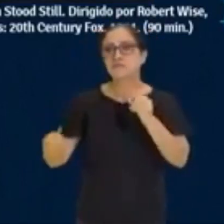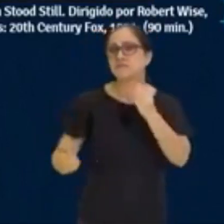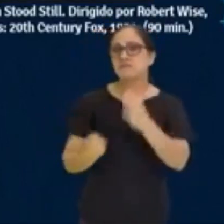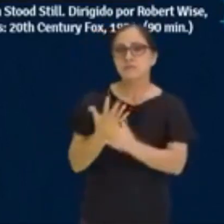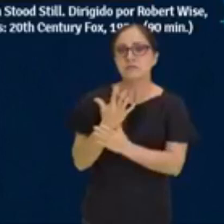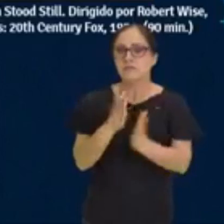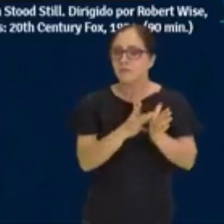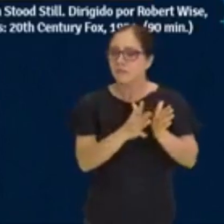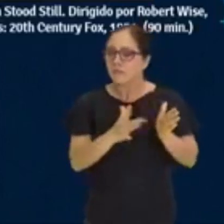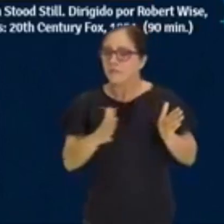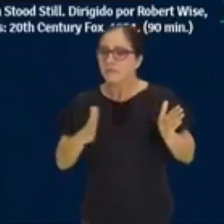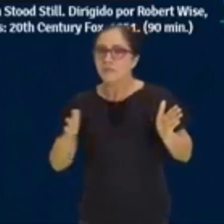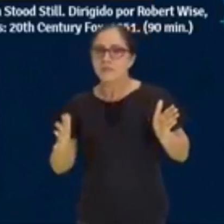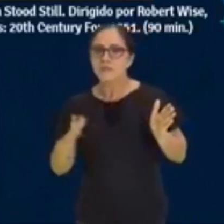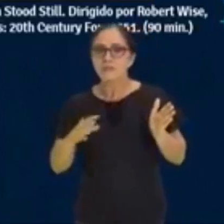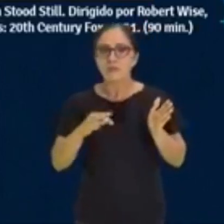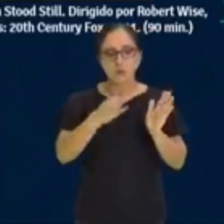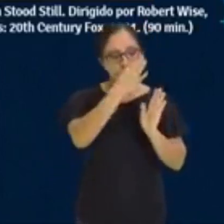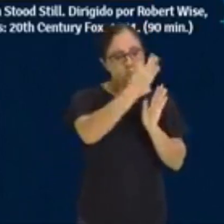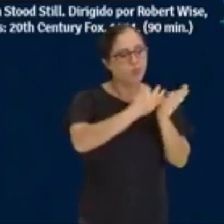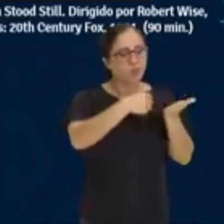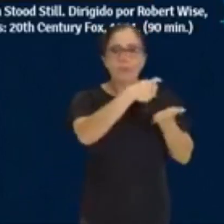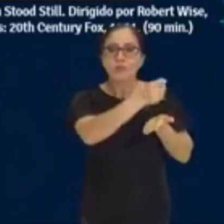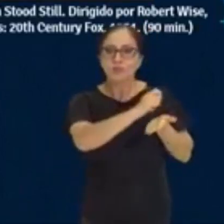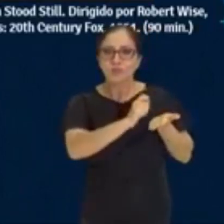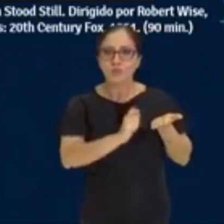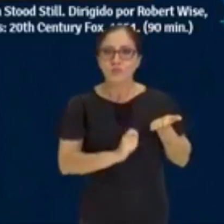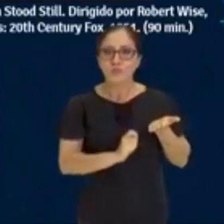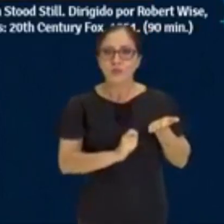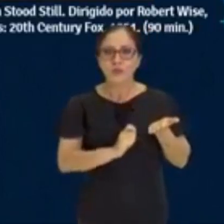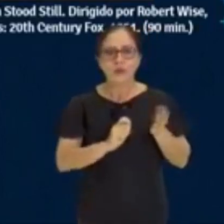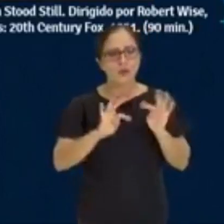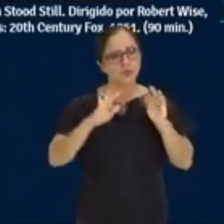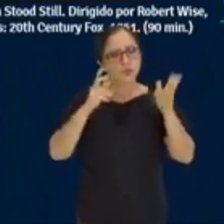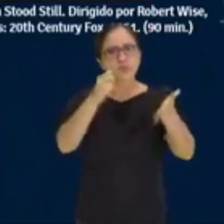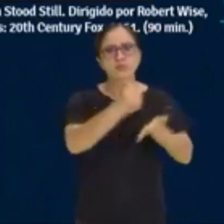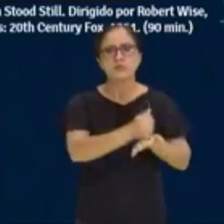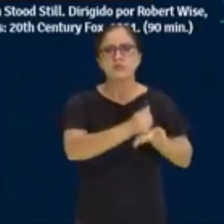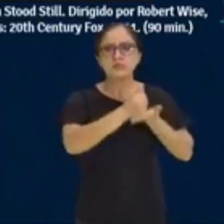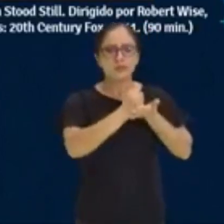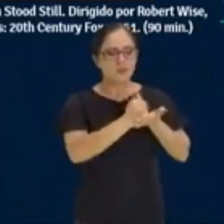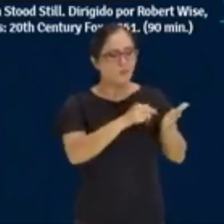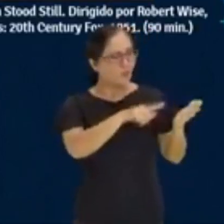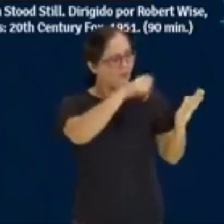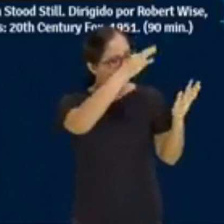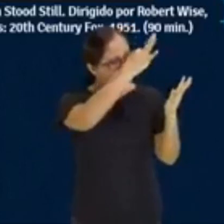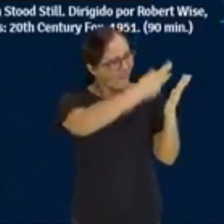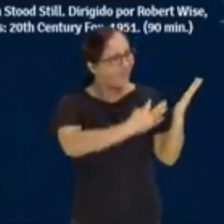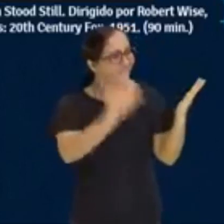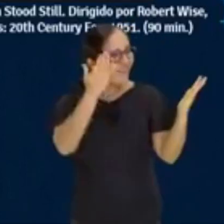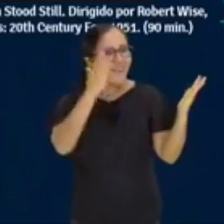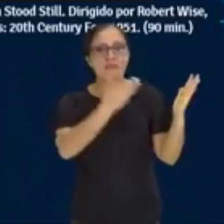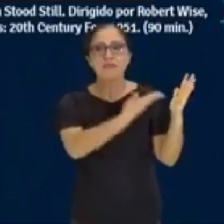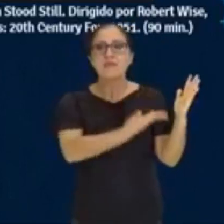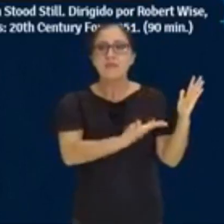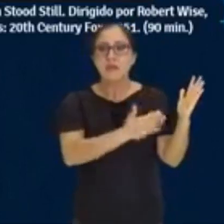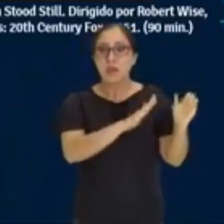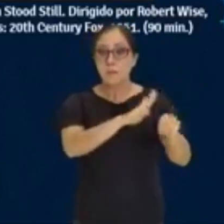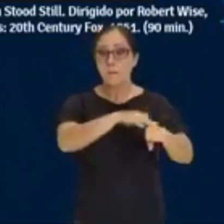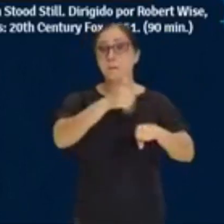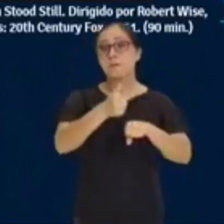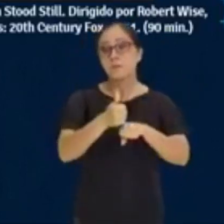naquele período em que aquele texto foi escrito. Tudo isso nos ajuda a entender melhor o texto, por isso que nós vamos fazer